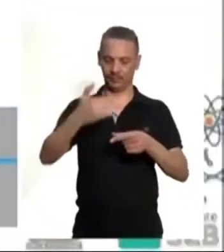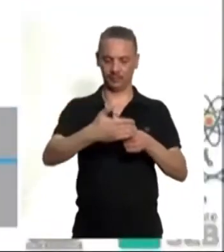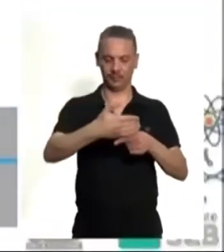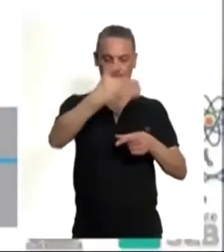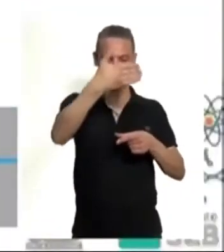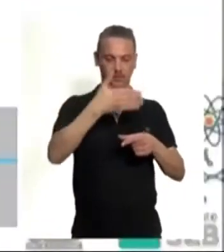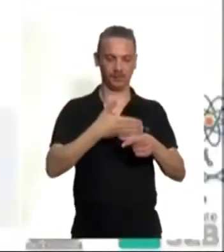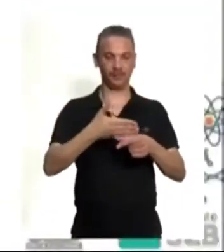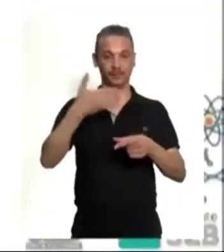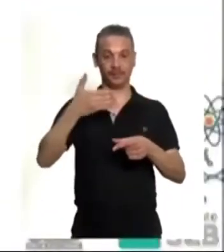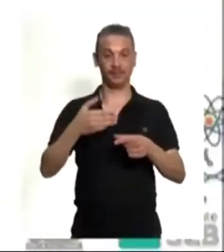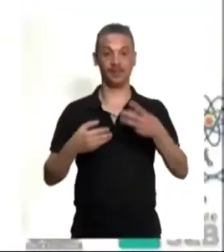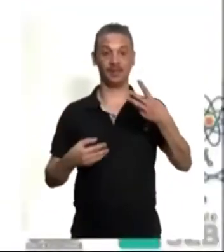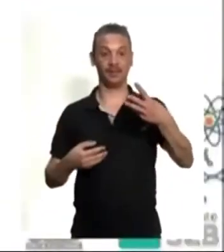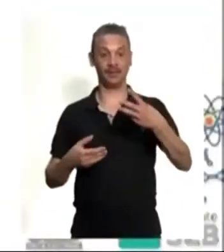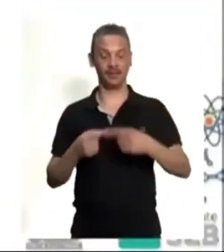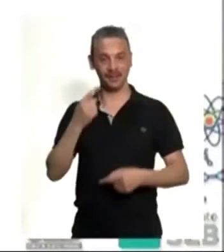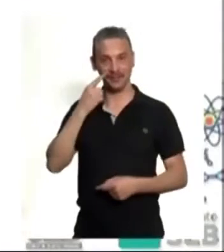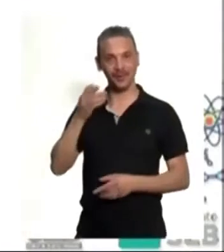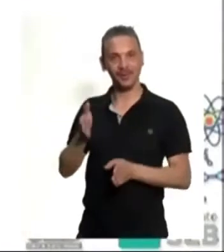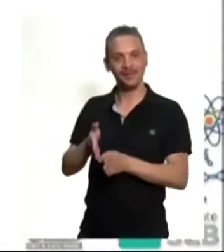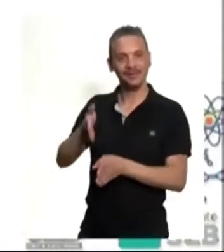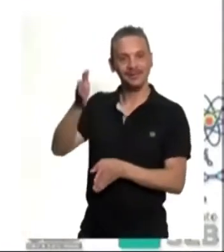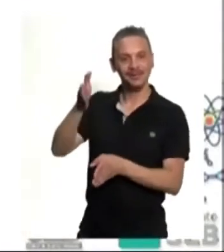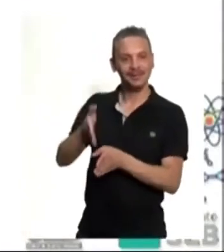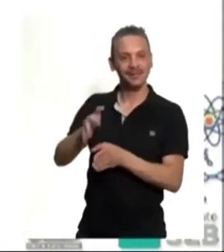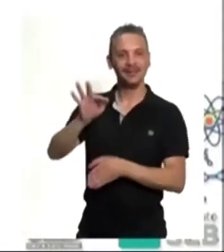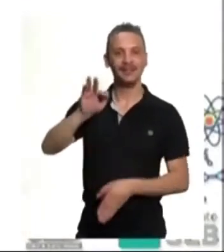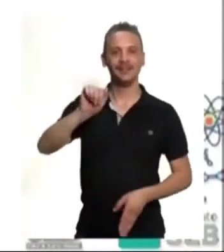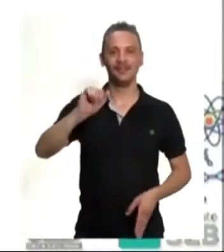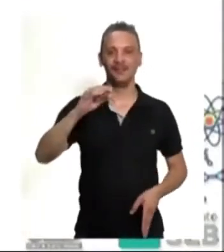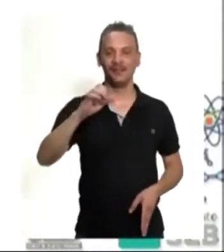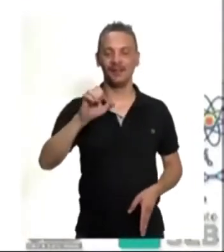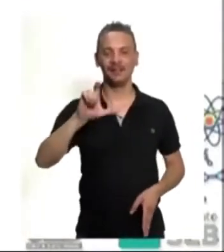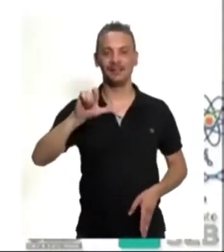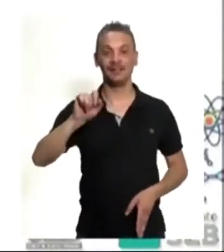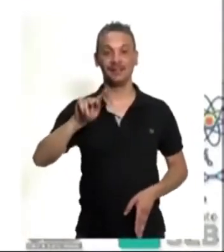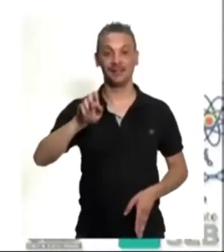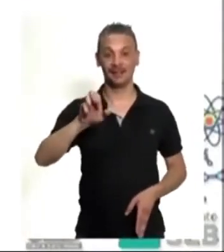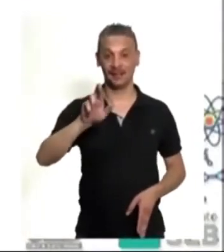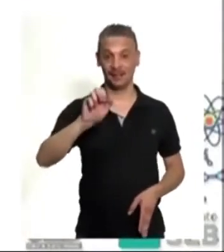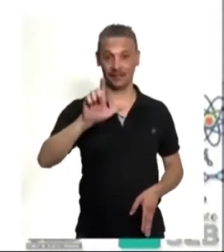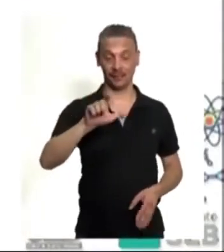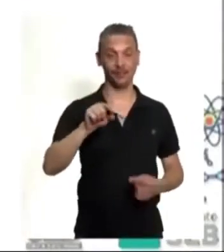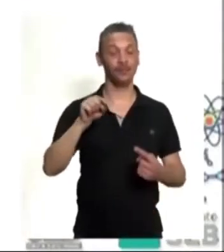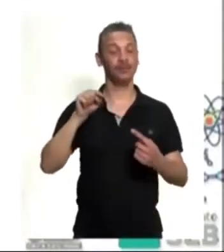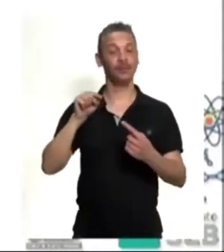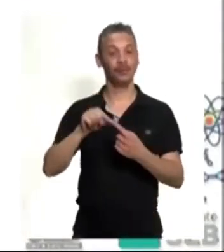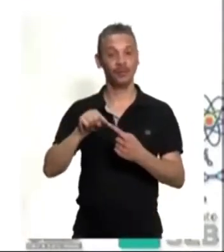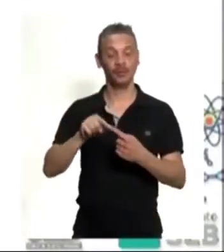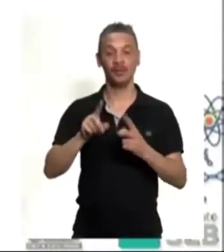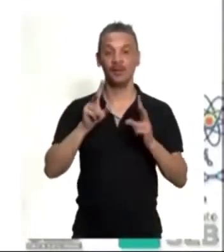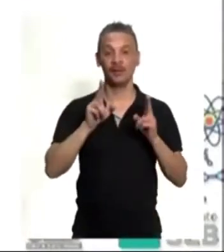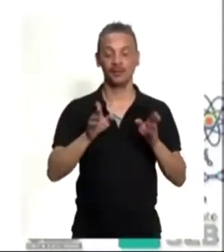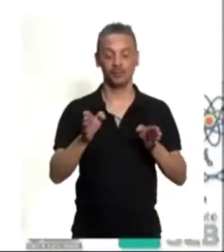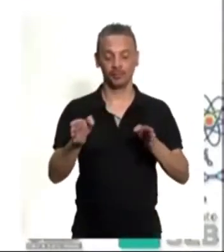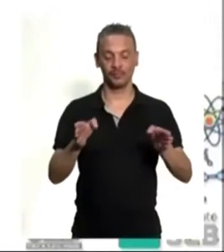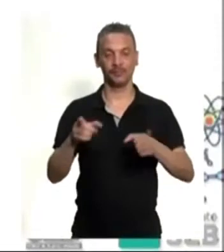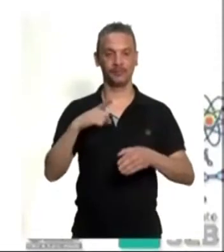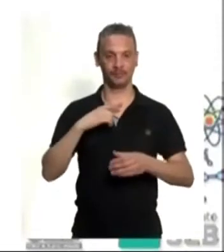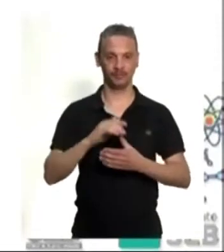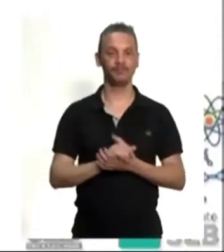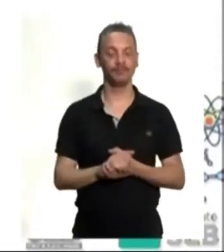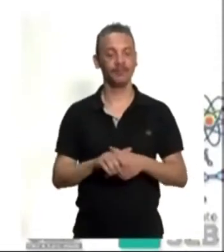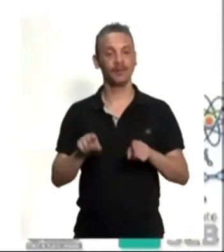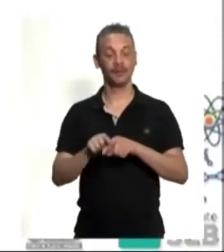nome, faces laterais. Elas ficam no entorno do sólido, na lateral do sólido. São sempre paralelogramos. E,